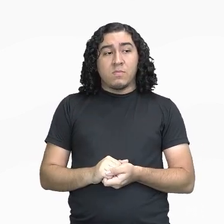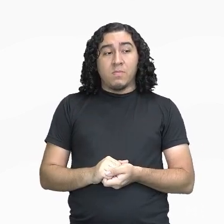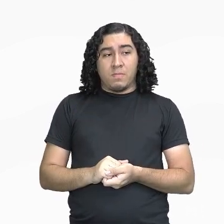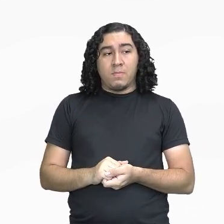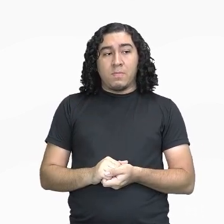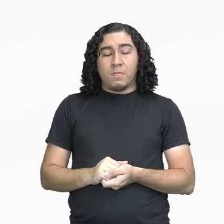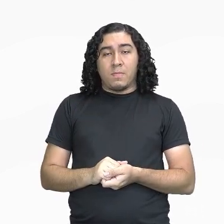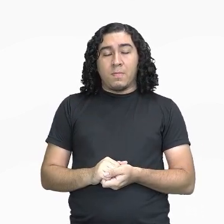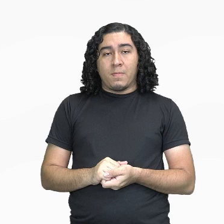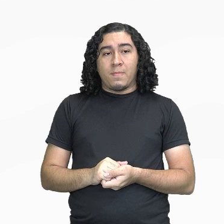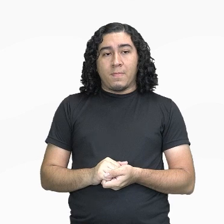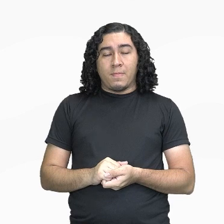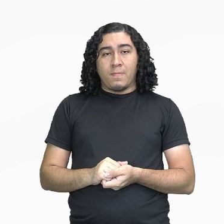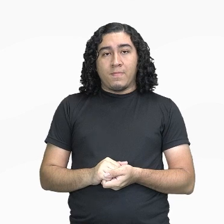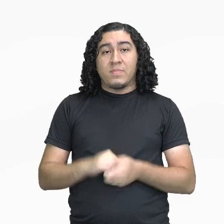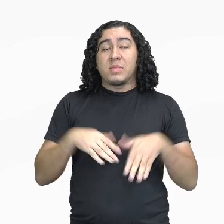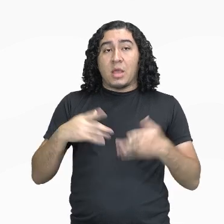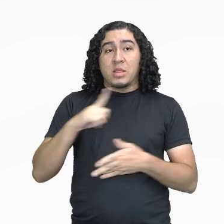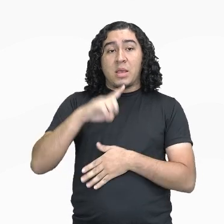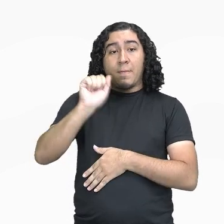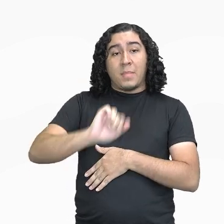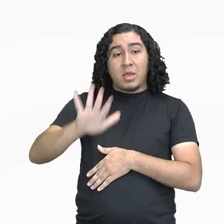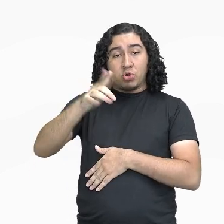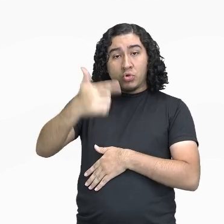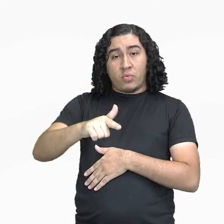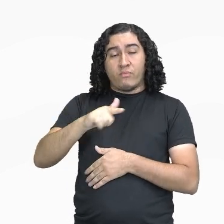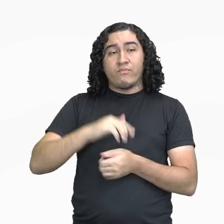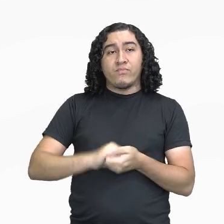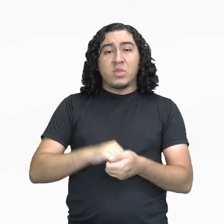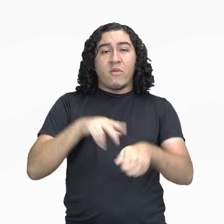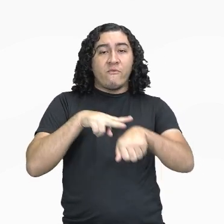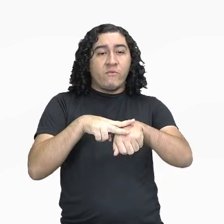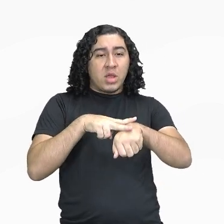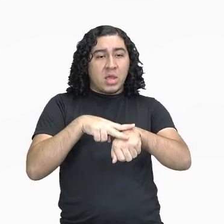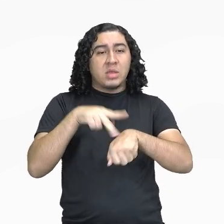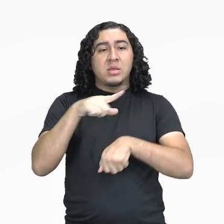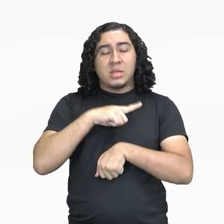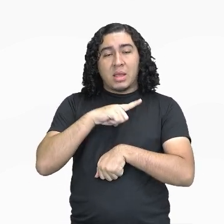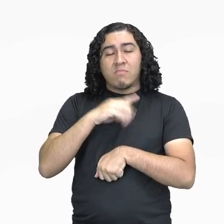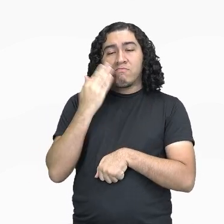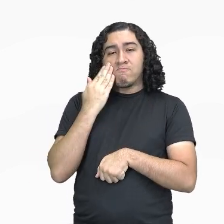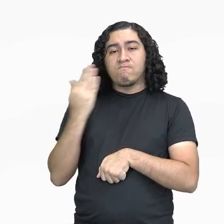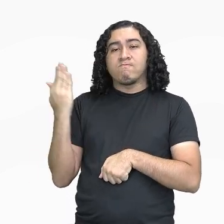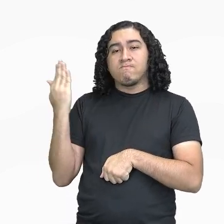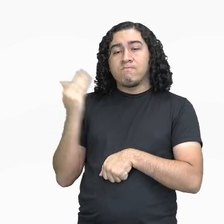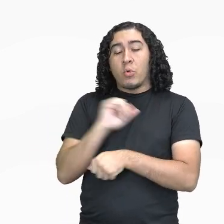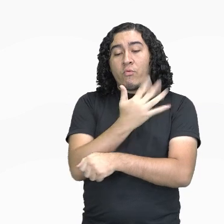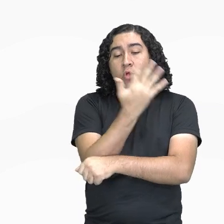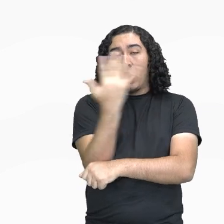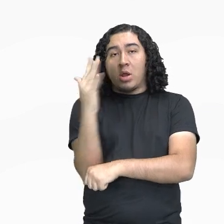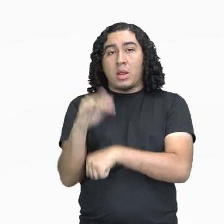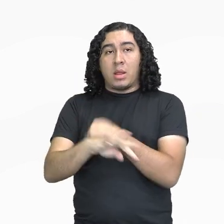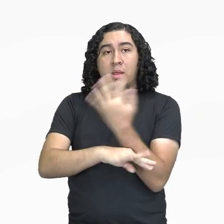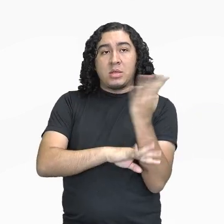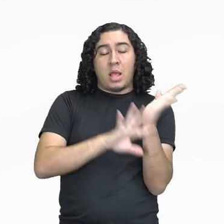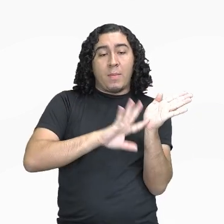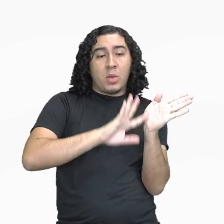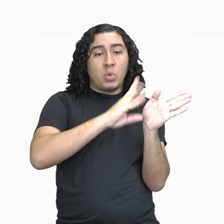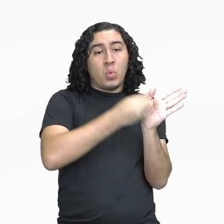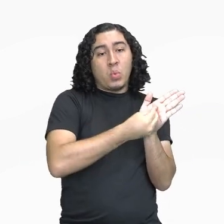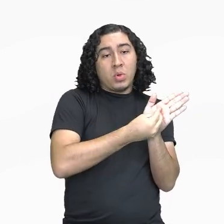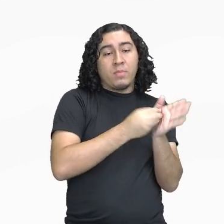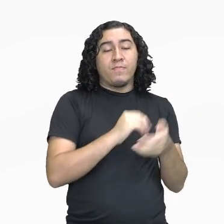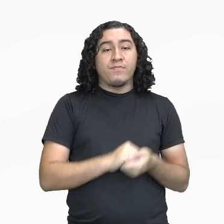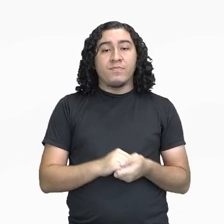uma vez aí na nossa cartela, a imagem em verde aí, conforme a nossa legenda, a floresta amazônica, e a